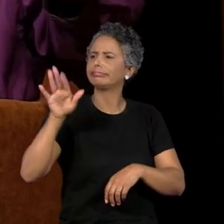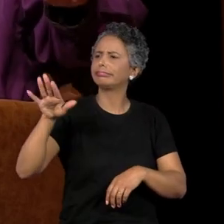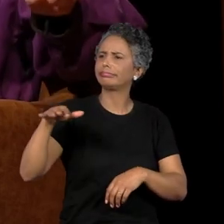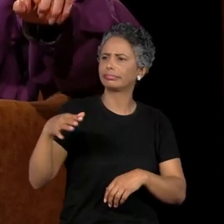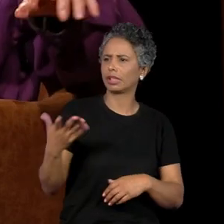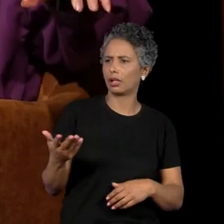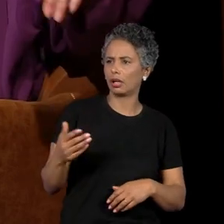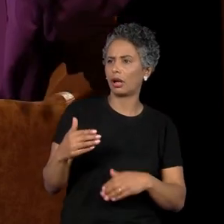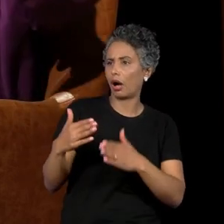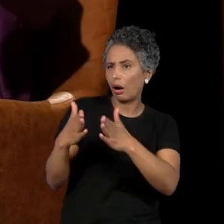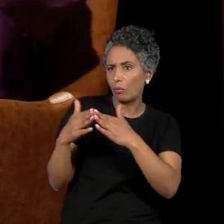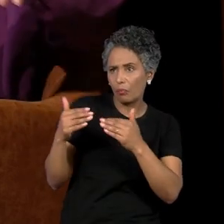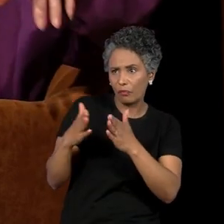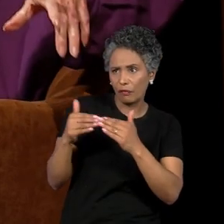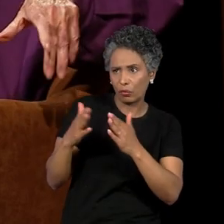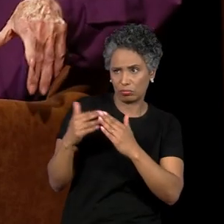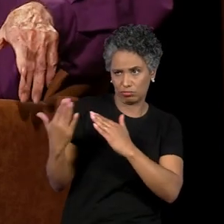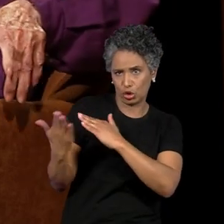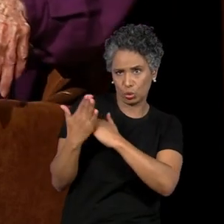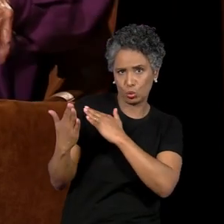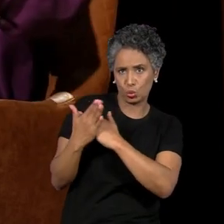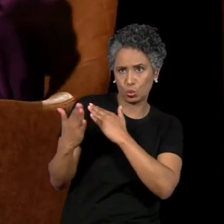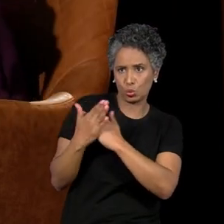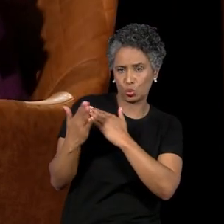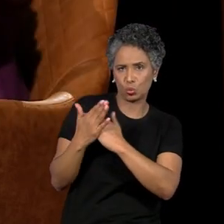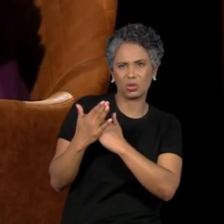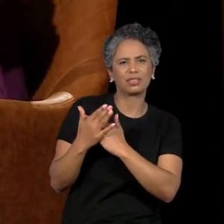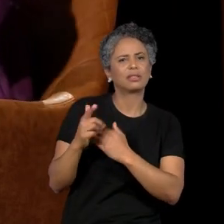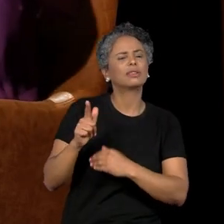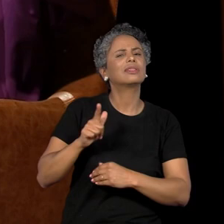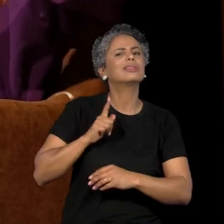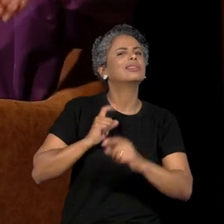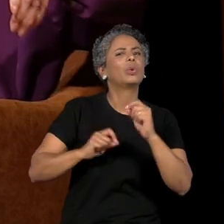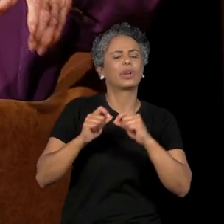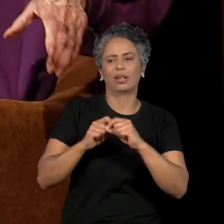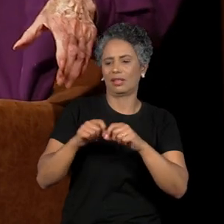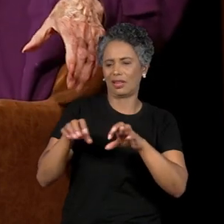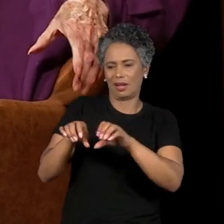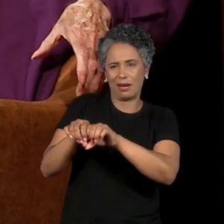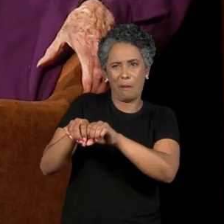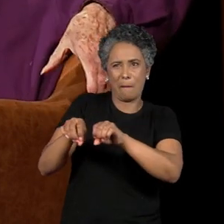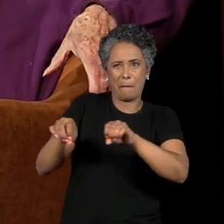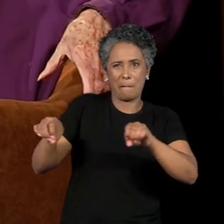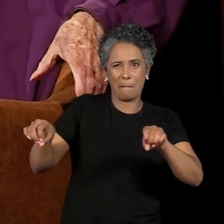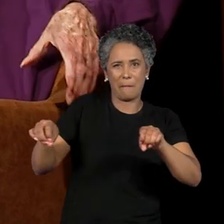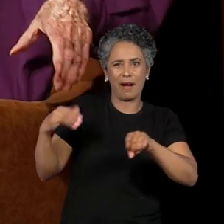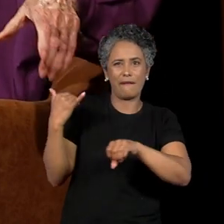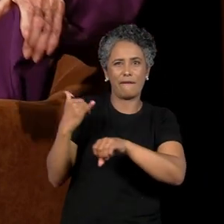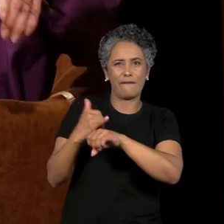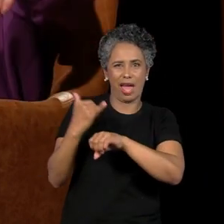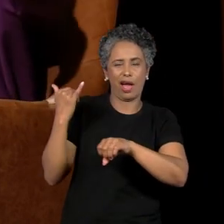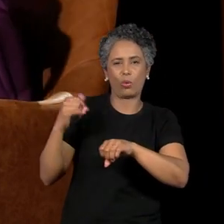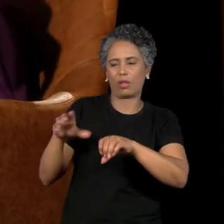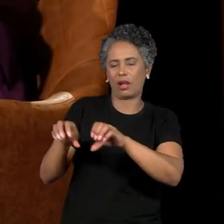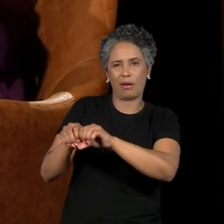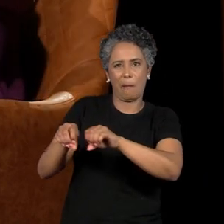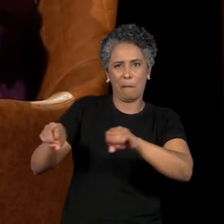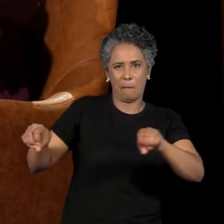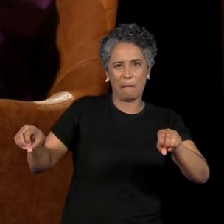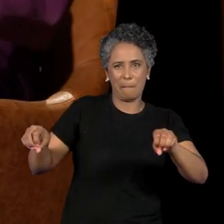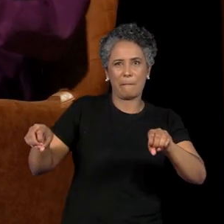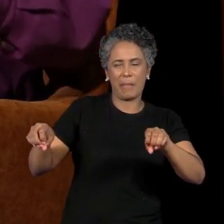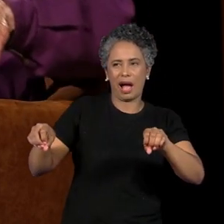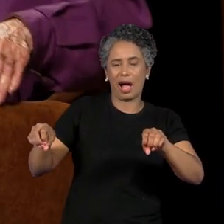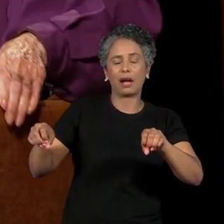aqui nessa coisa. É assim, uma barra que tem na sala, né? Em todo mundo tem essa